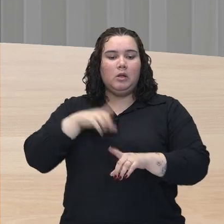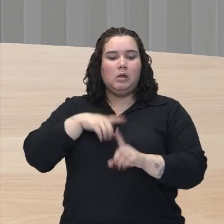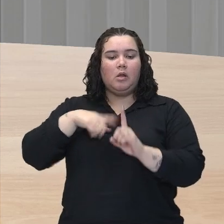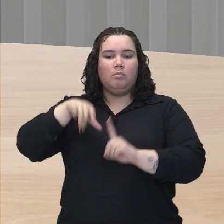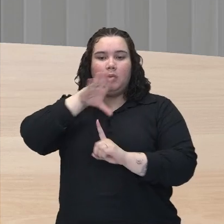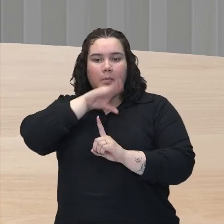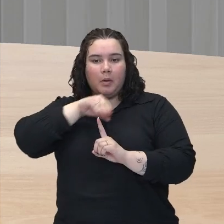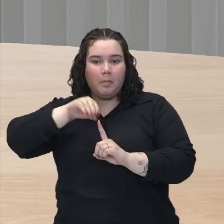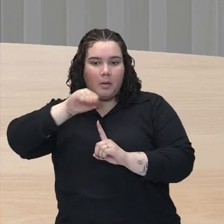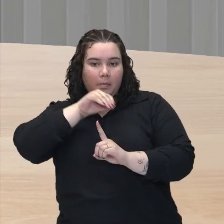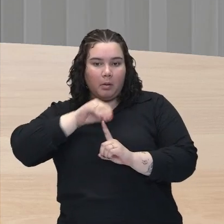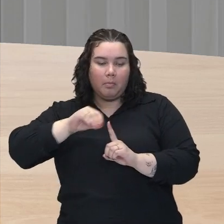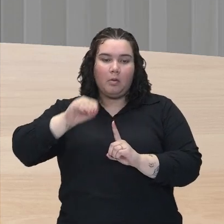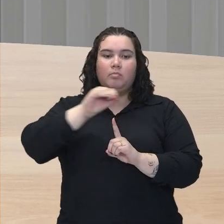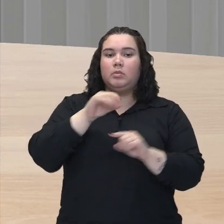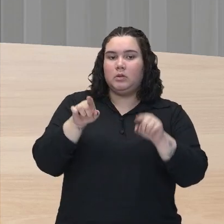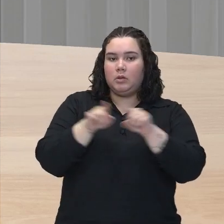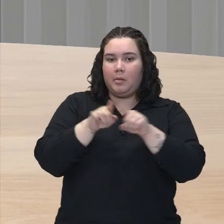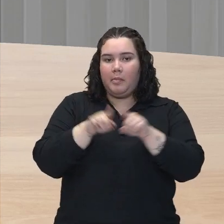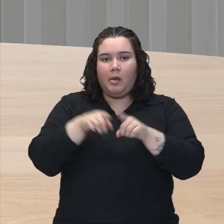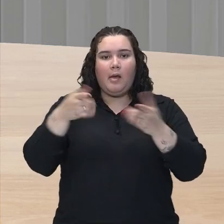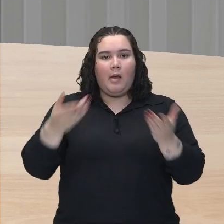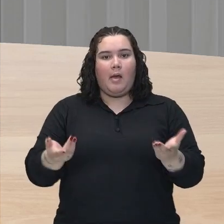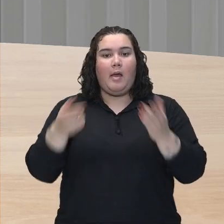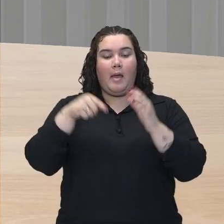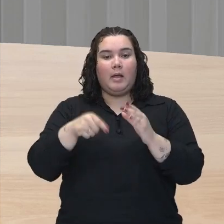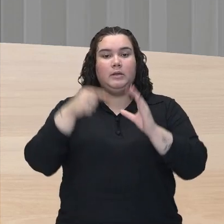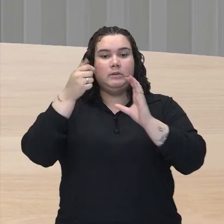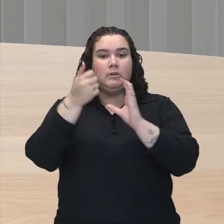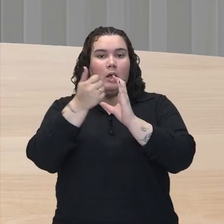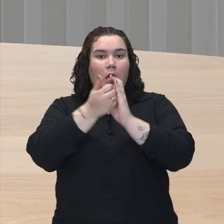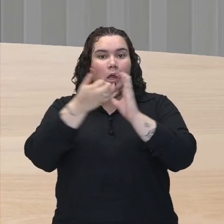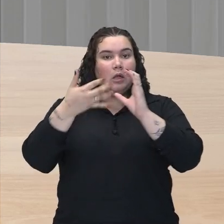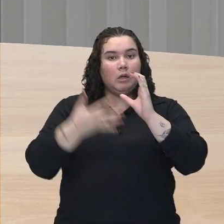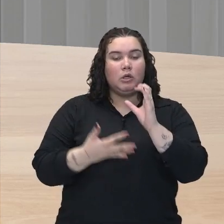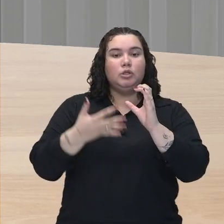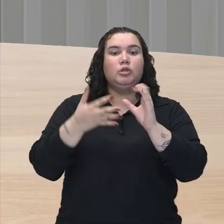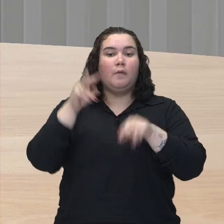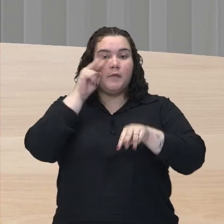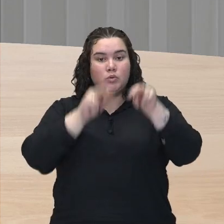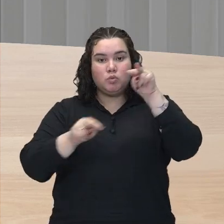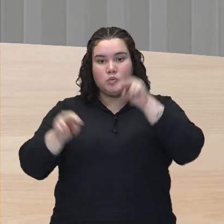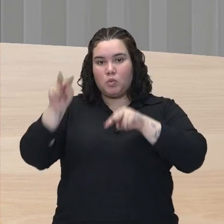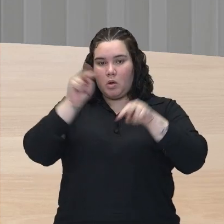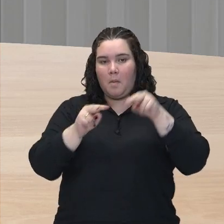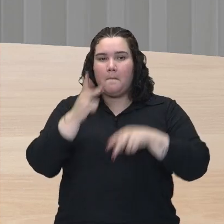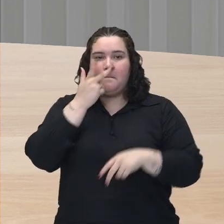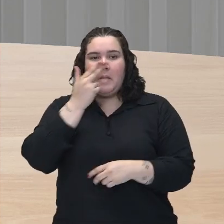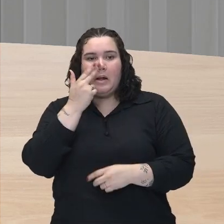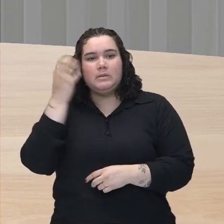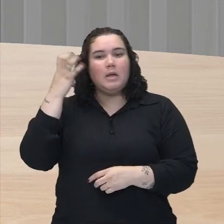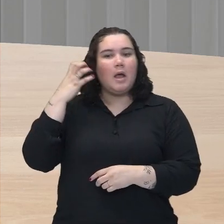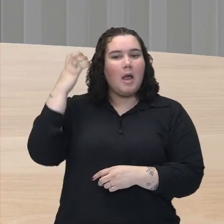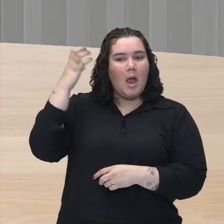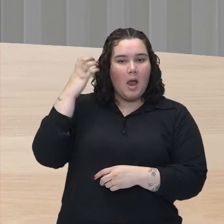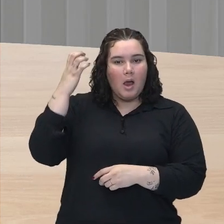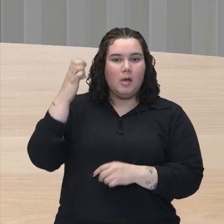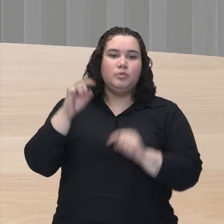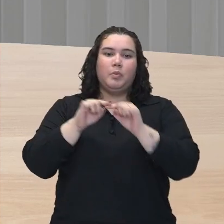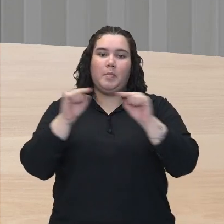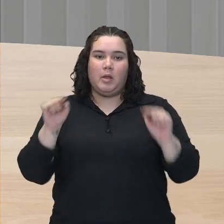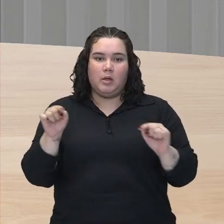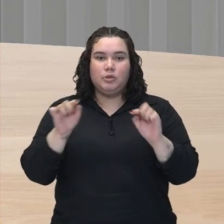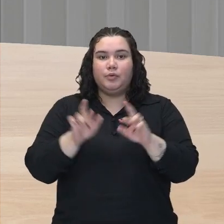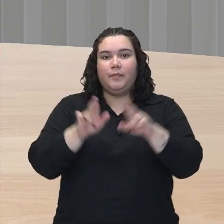bem característico, essa identidade visual de trazer como se fosse um rádio, mais atualizado, numa versão